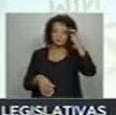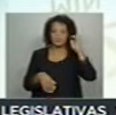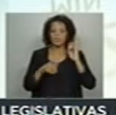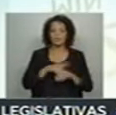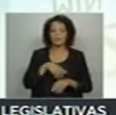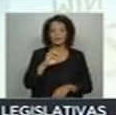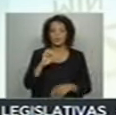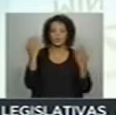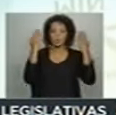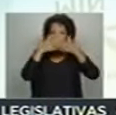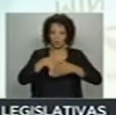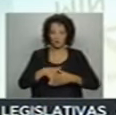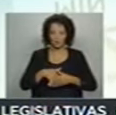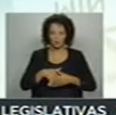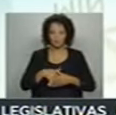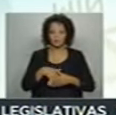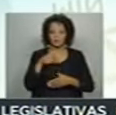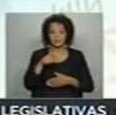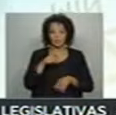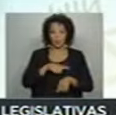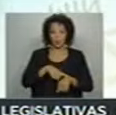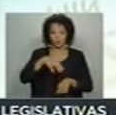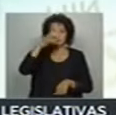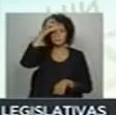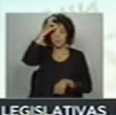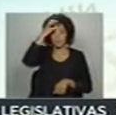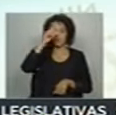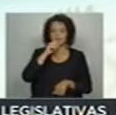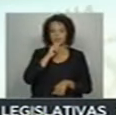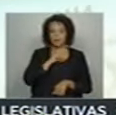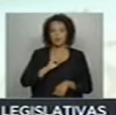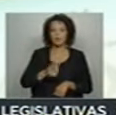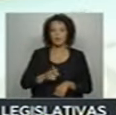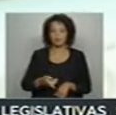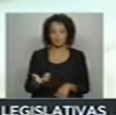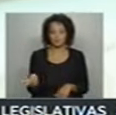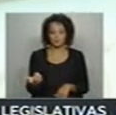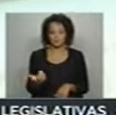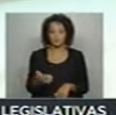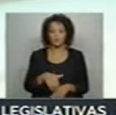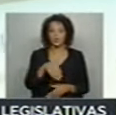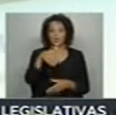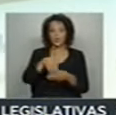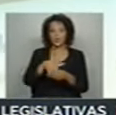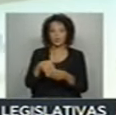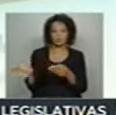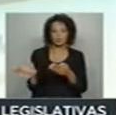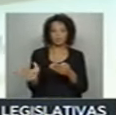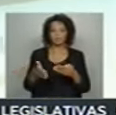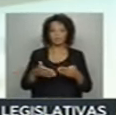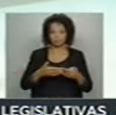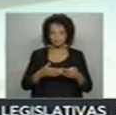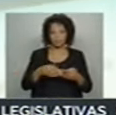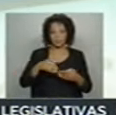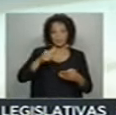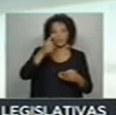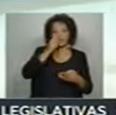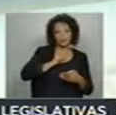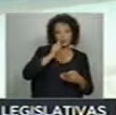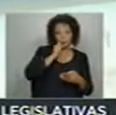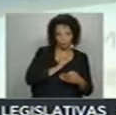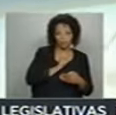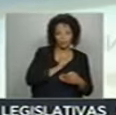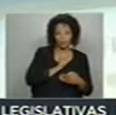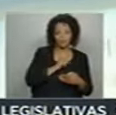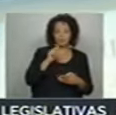20 horas, será a altura em que nós teremos já as urnas encerradas nos Açores e